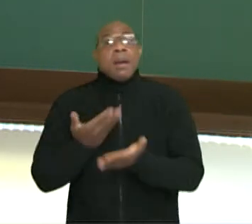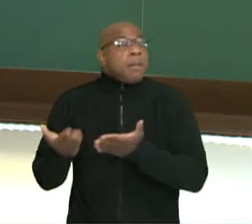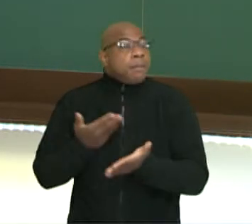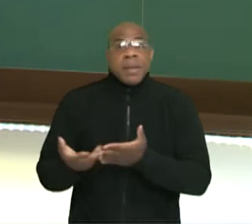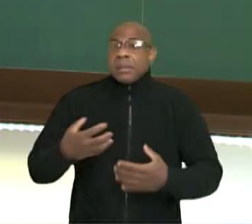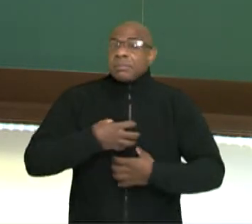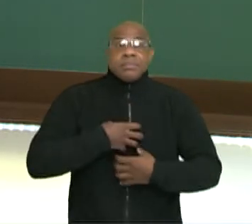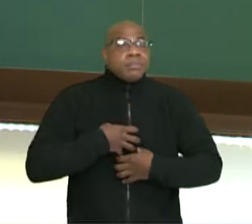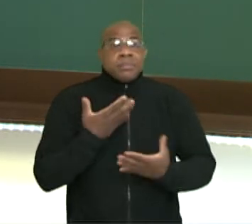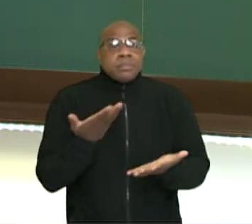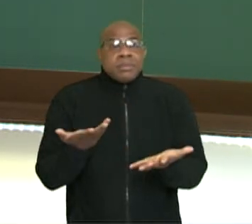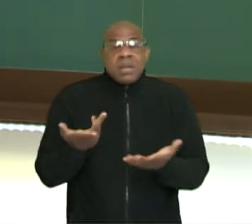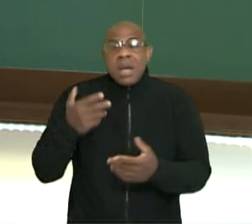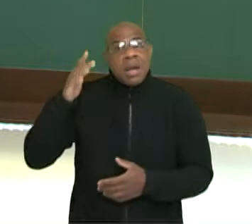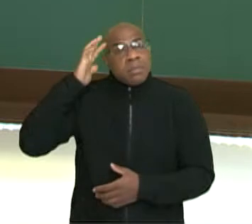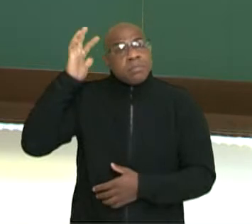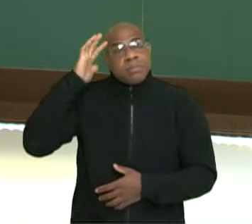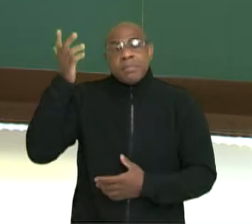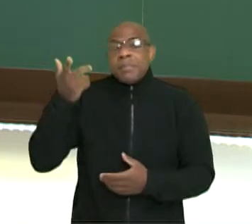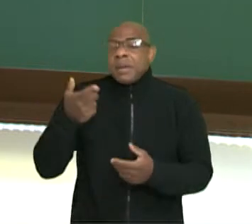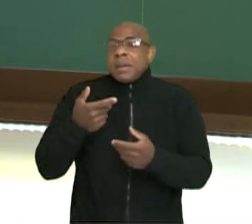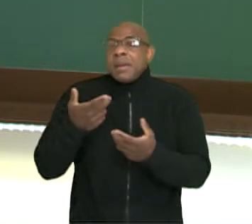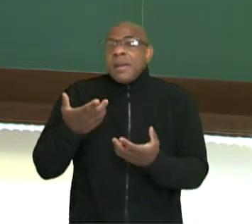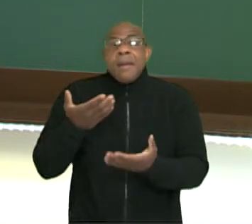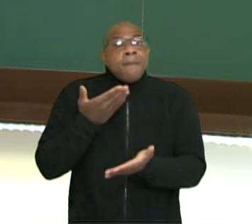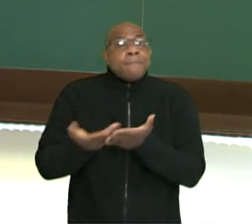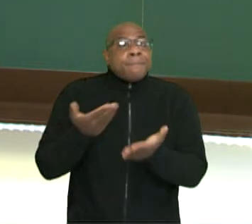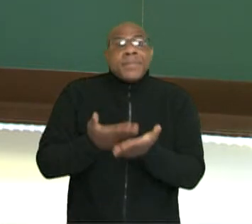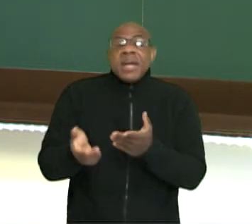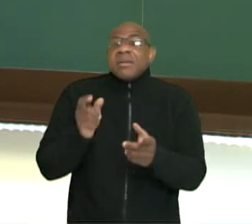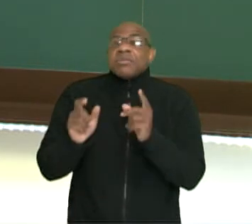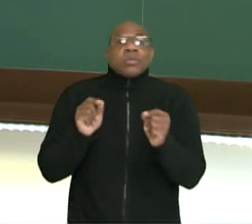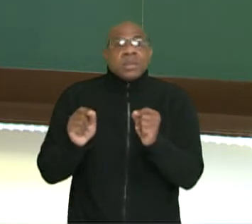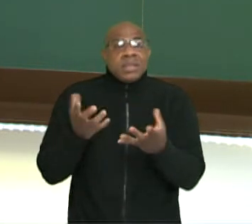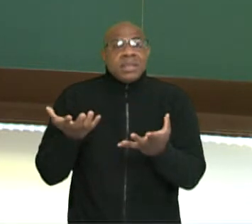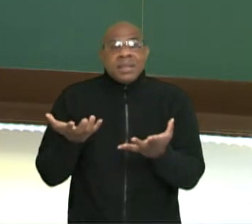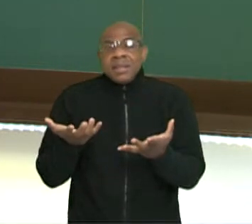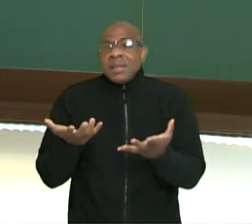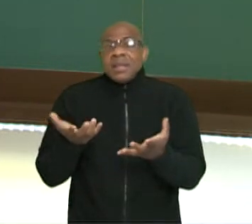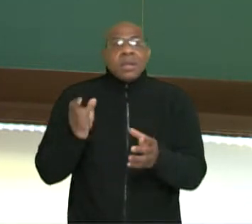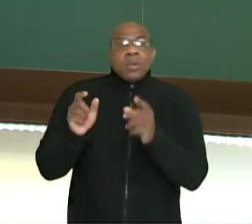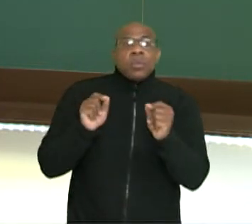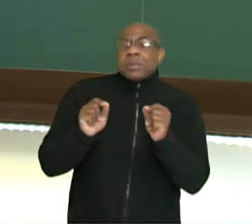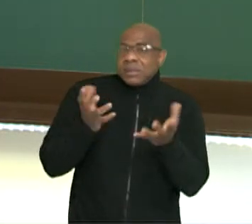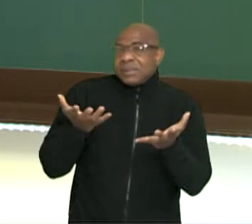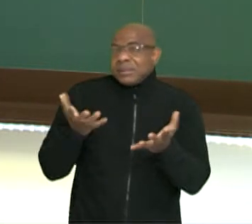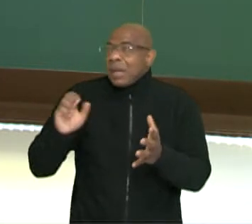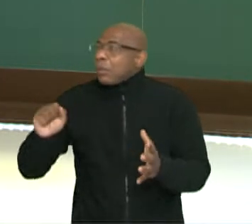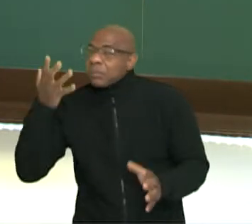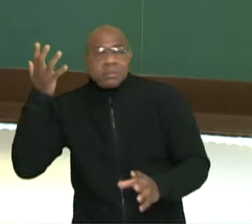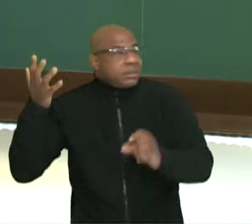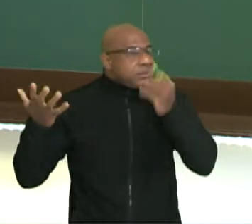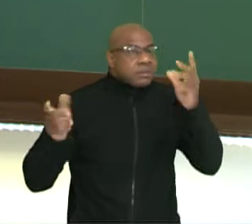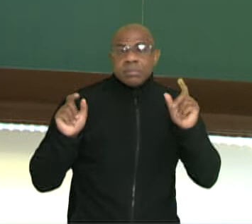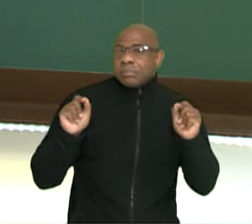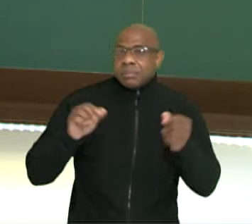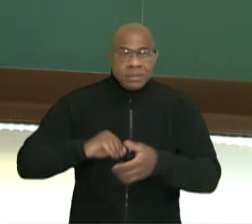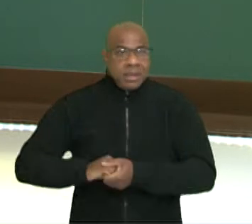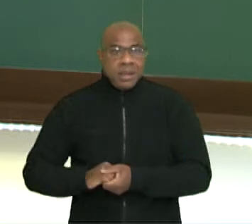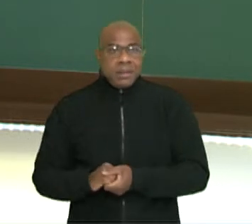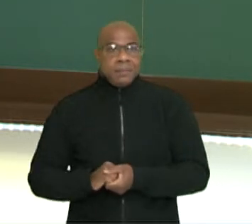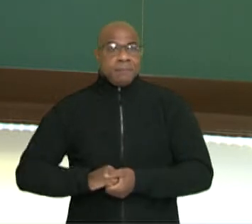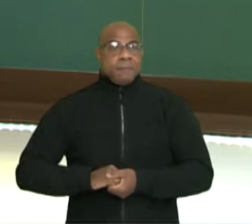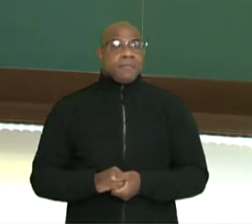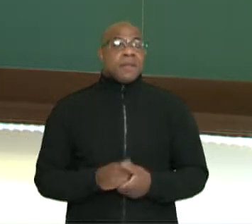se tudo fosse mais florido do que realmente são, do que realmente é a realidade. Em Divertidamente, a personagem Alegria